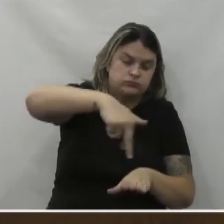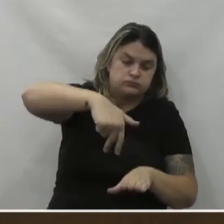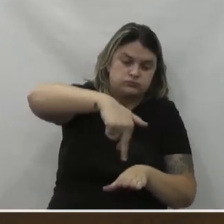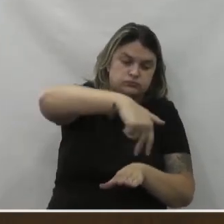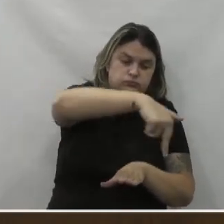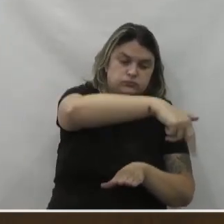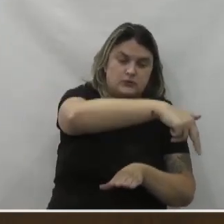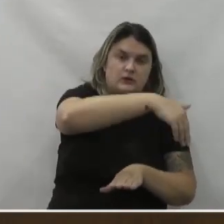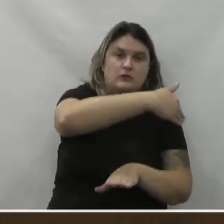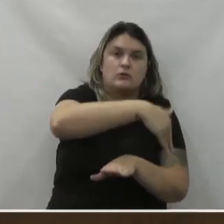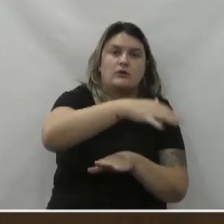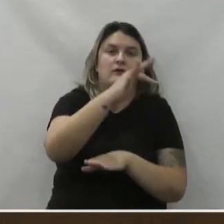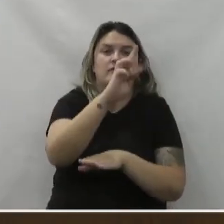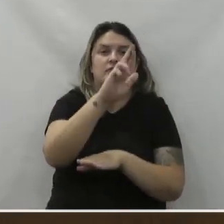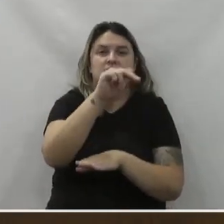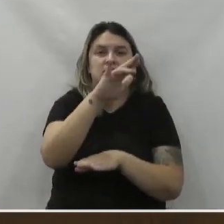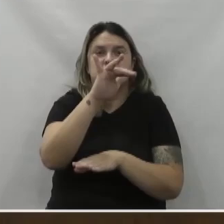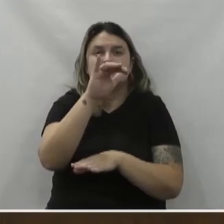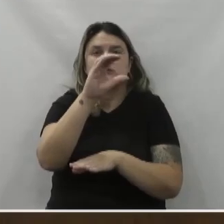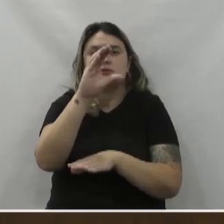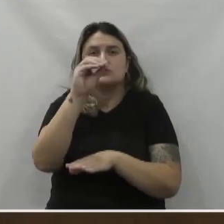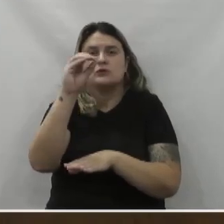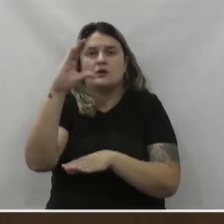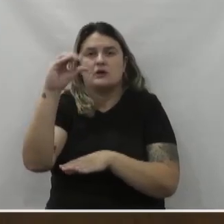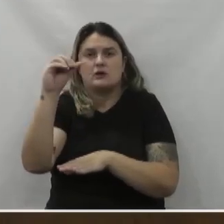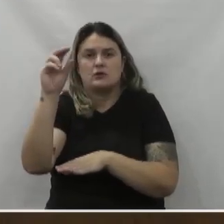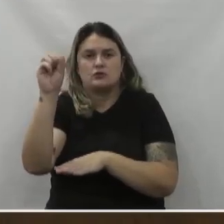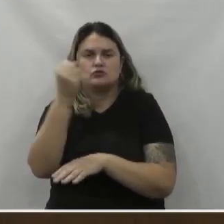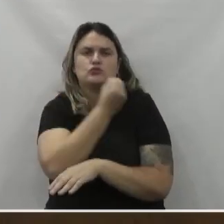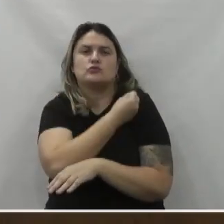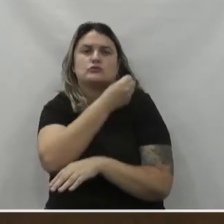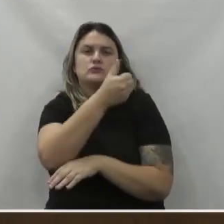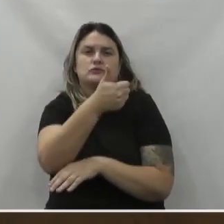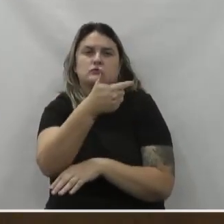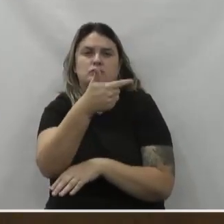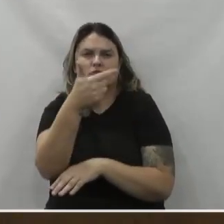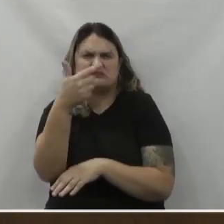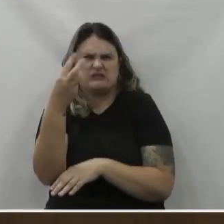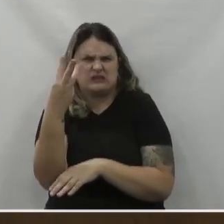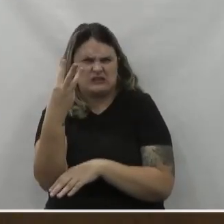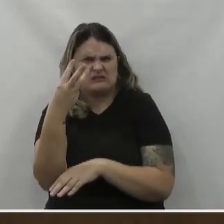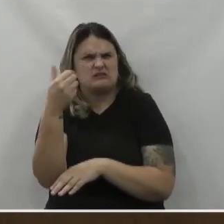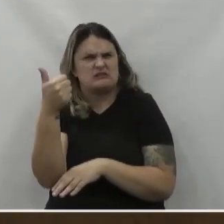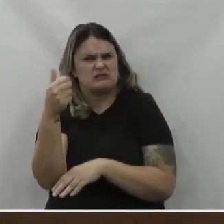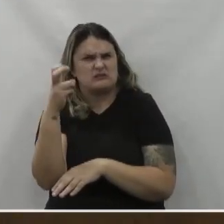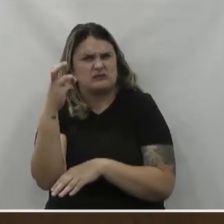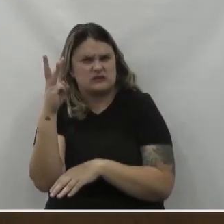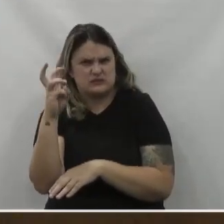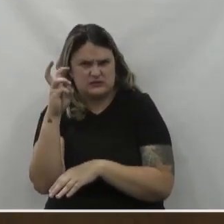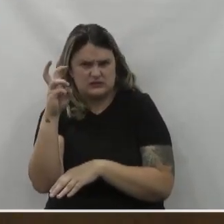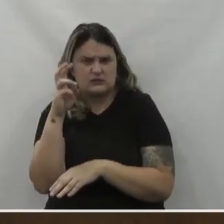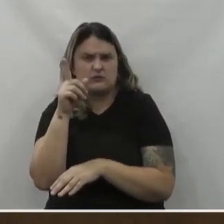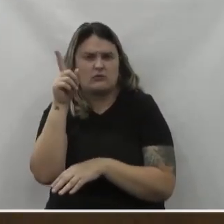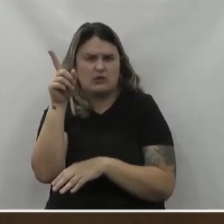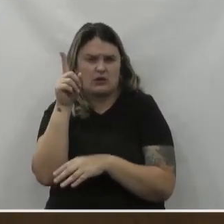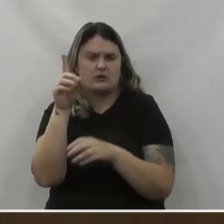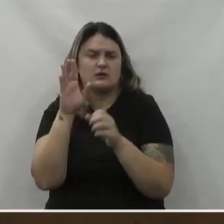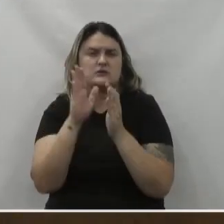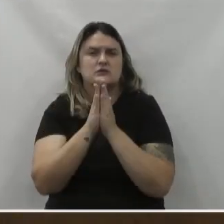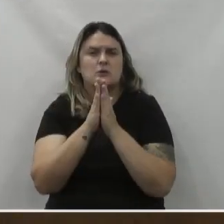na rua Francisco Caos, entre os números 213 e 135, no bairro São Sebastião.